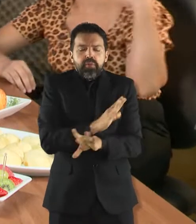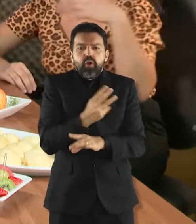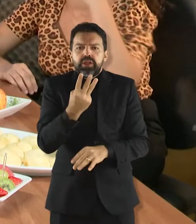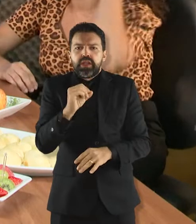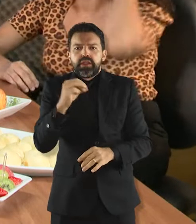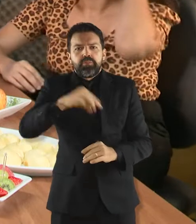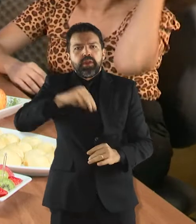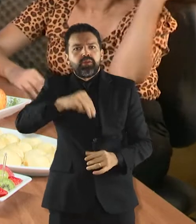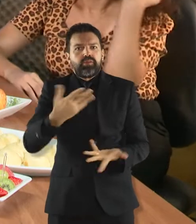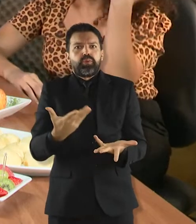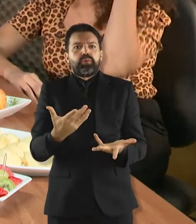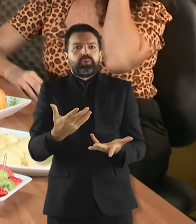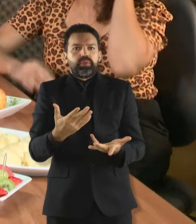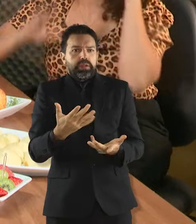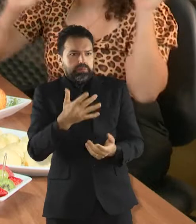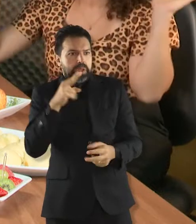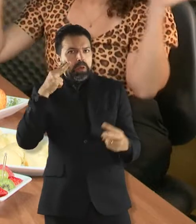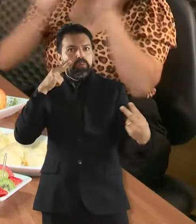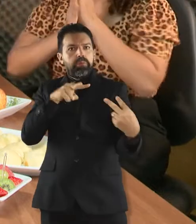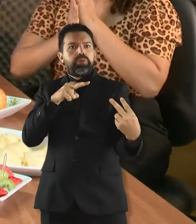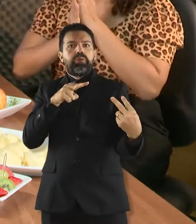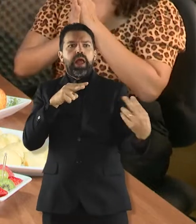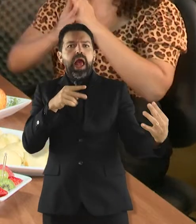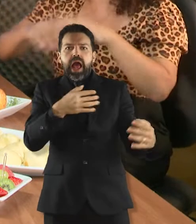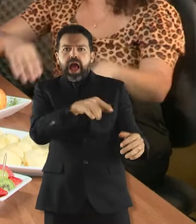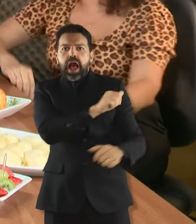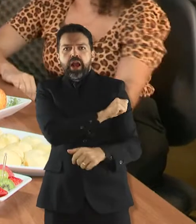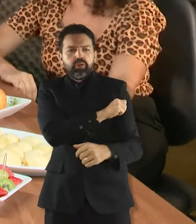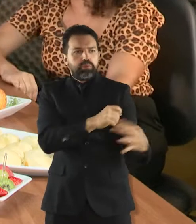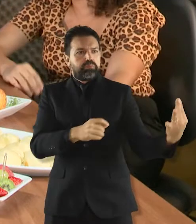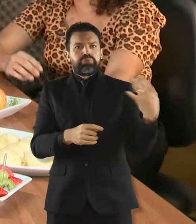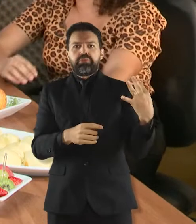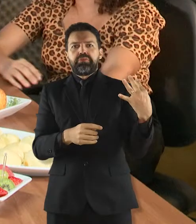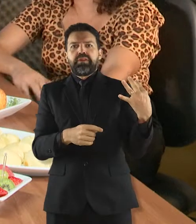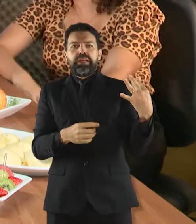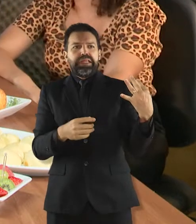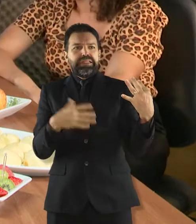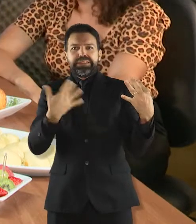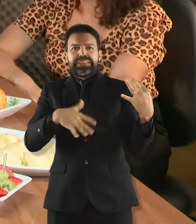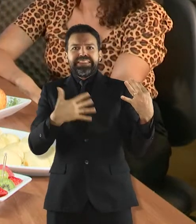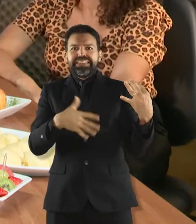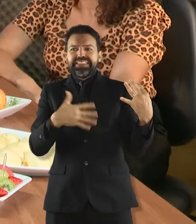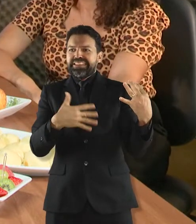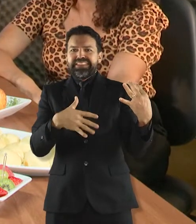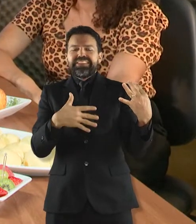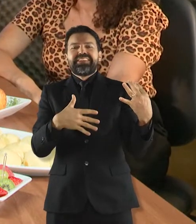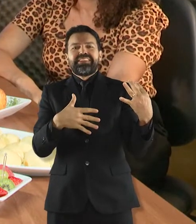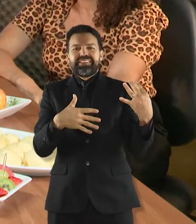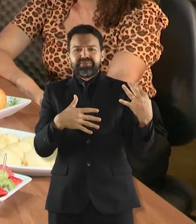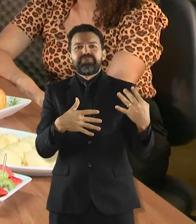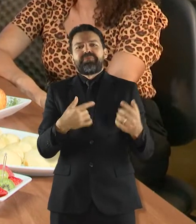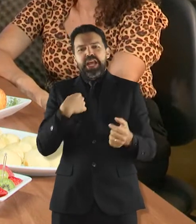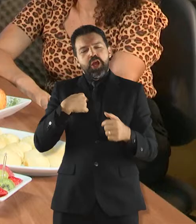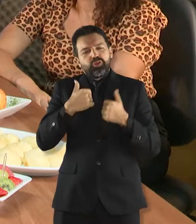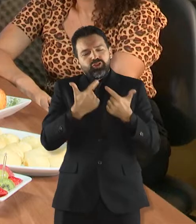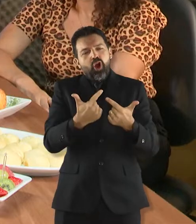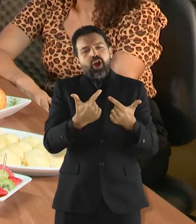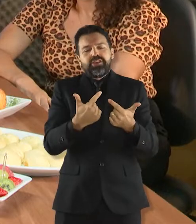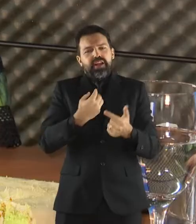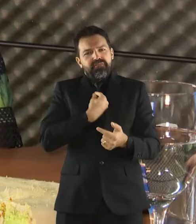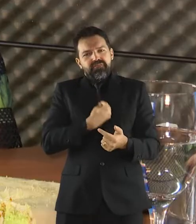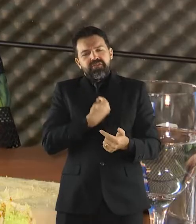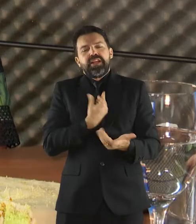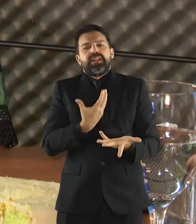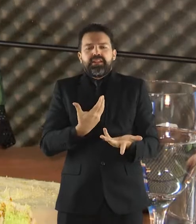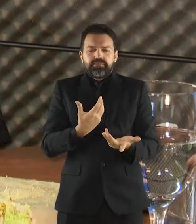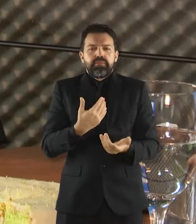olhei pra eles, eles olhavam pra mim. Vamos brincar de roda, garotada! E aí, assim, eu sempre tive muita sorte na vida, Suelen. Eu